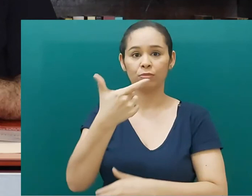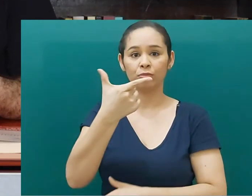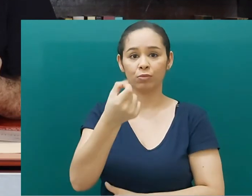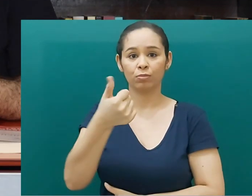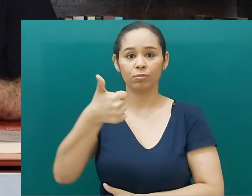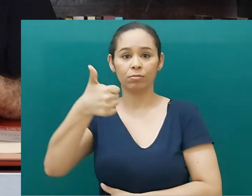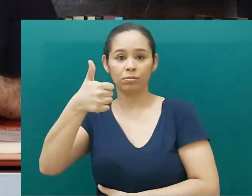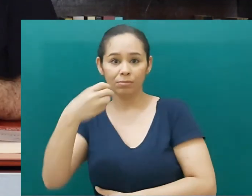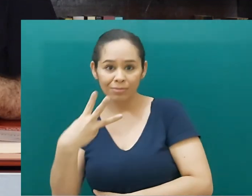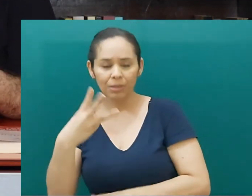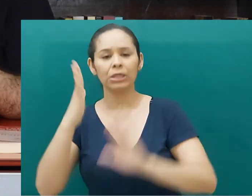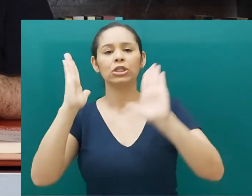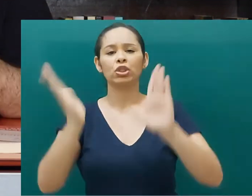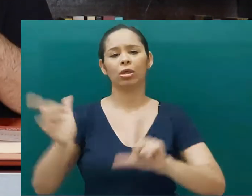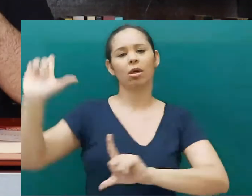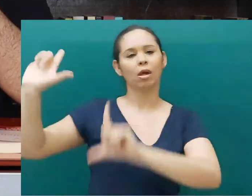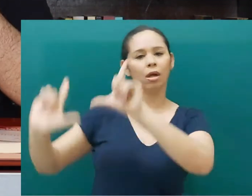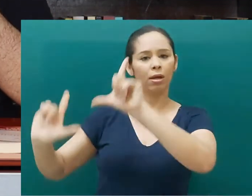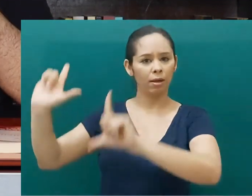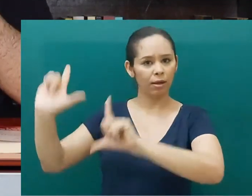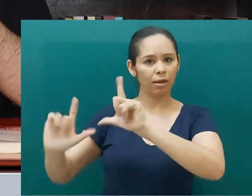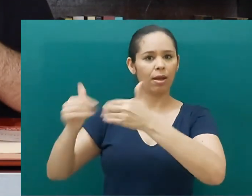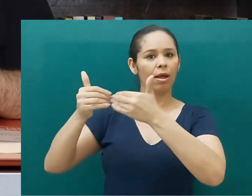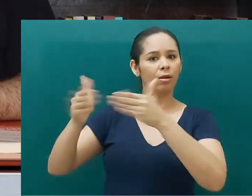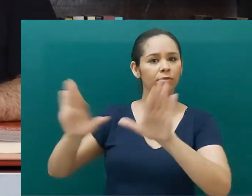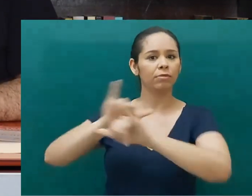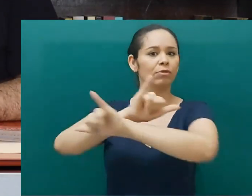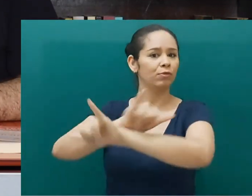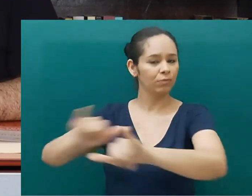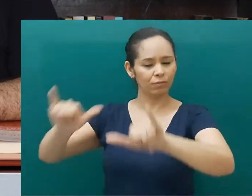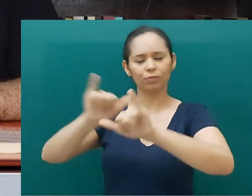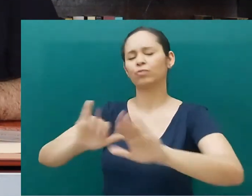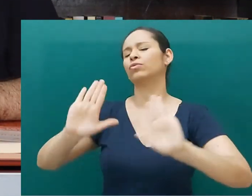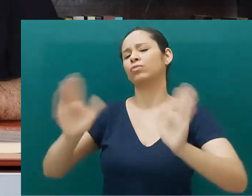que inclusive passou na televisão aberta,